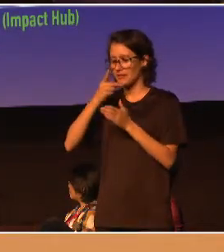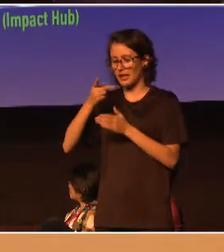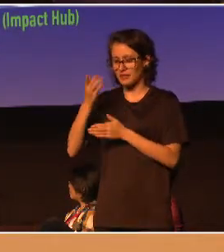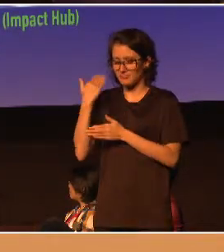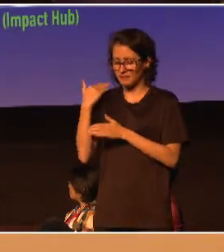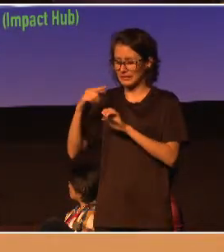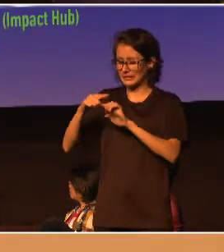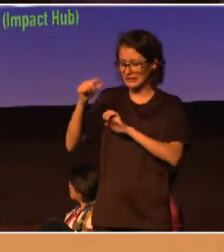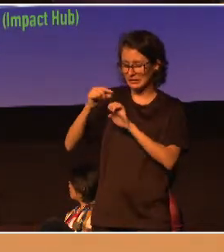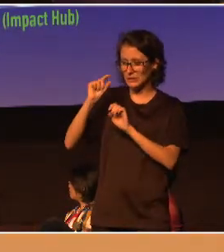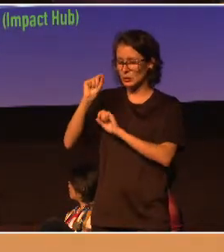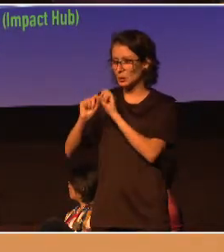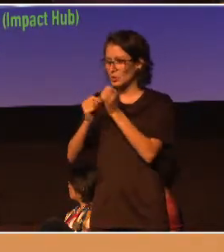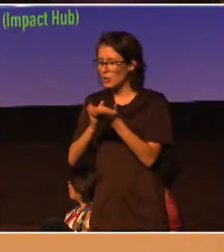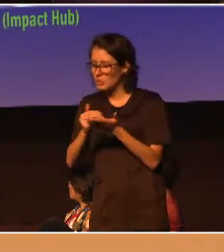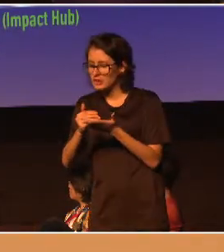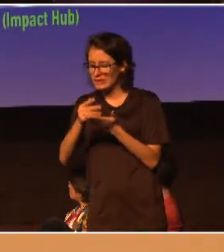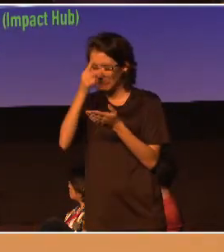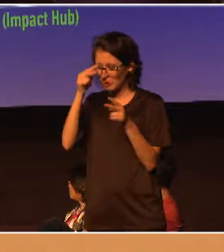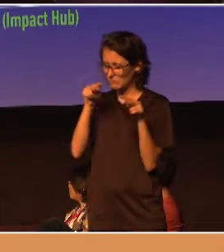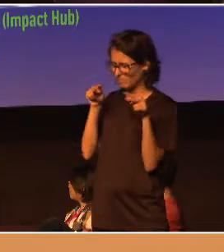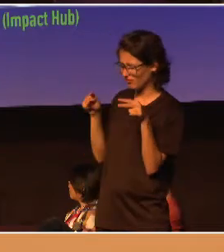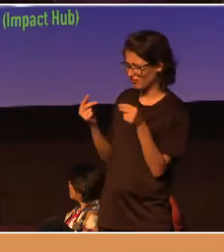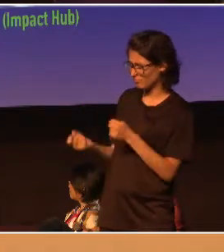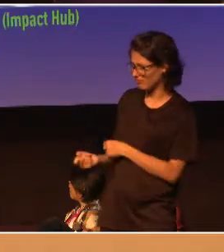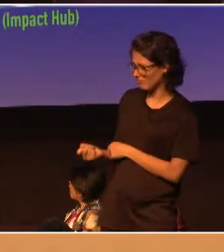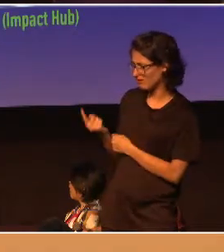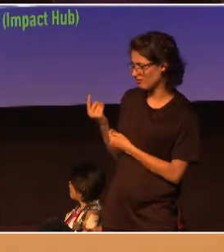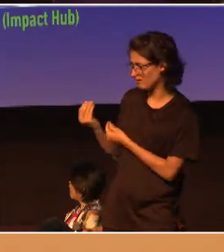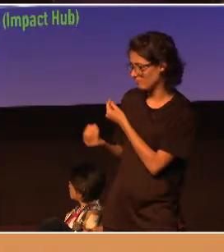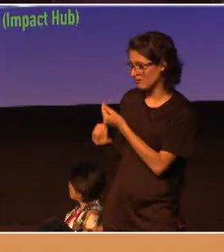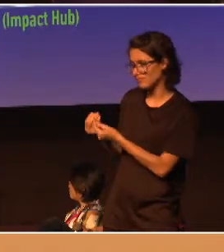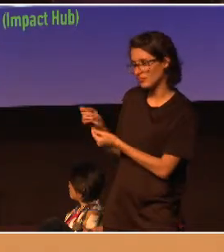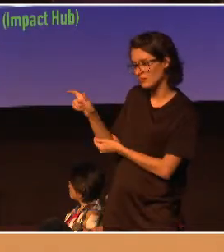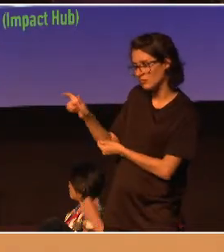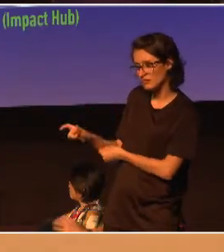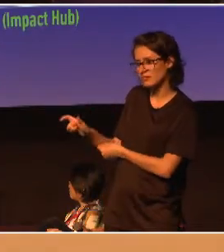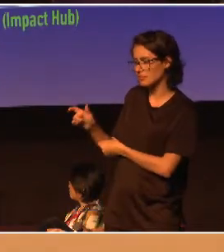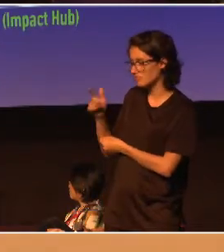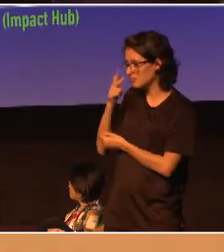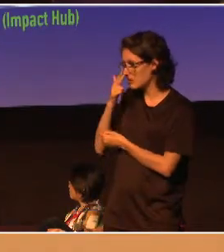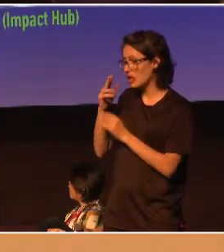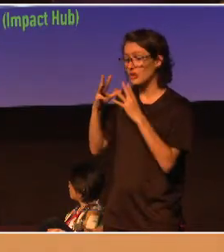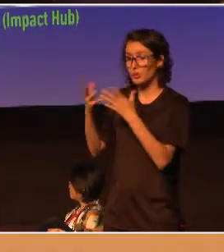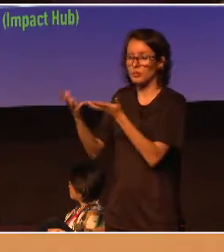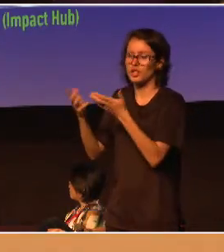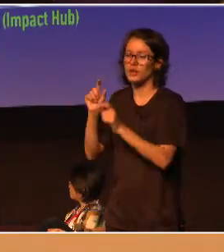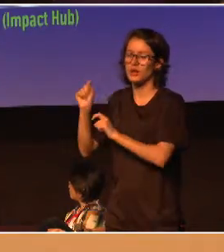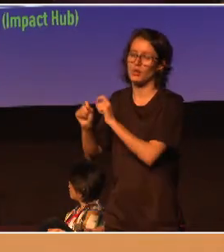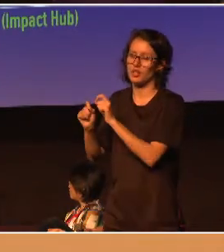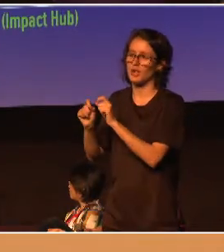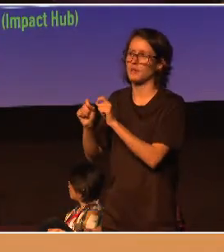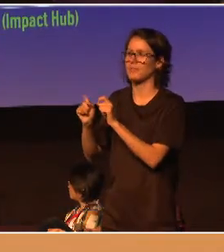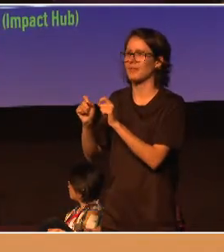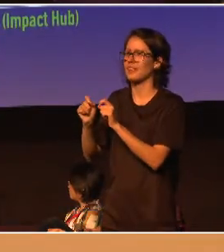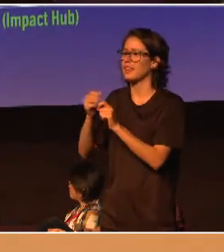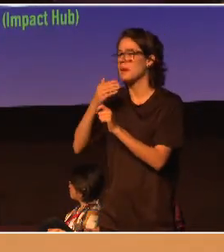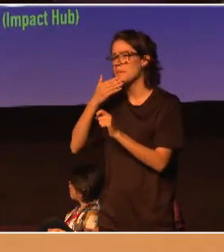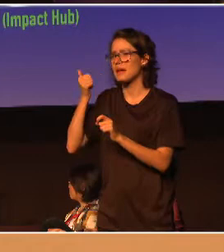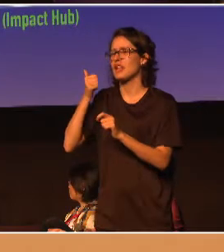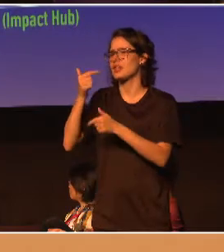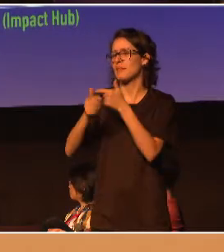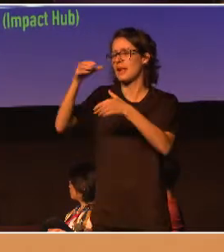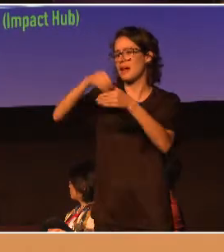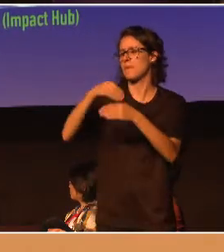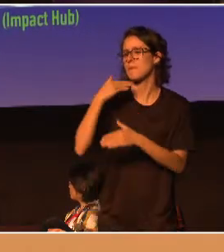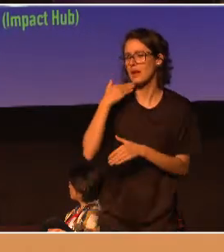ainda vista com maus molhos em relação a quem trilhava esse caminho, todo mundo queria ir para ser treininho de banco,